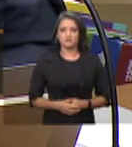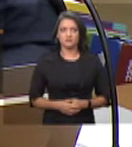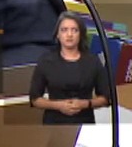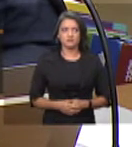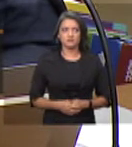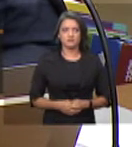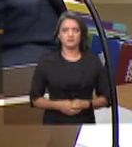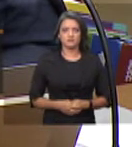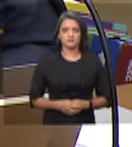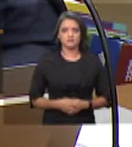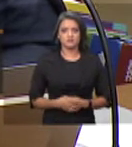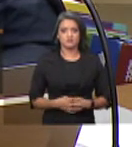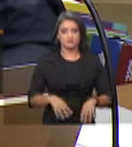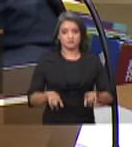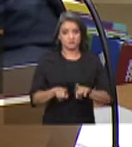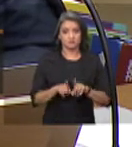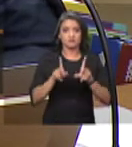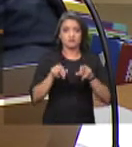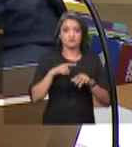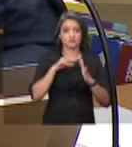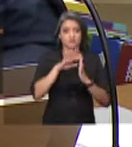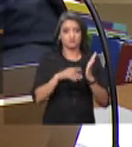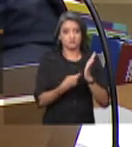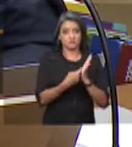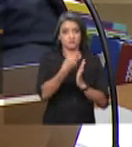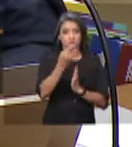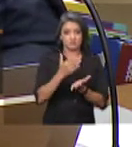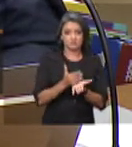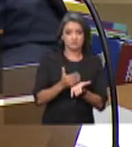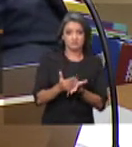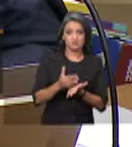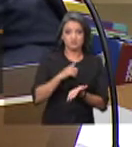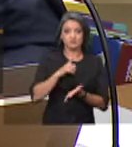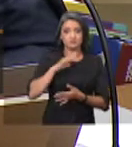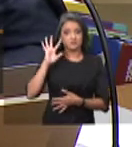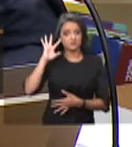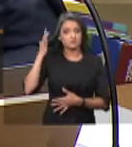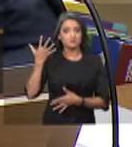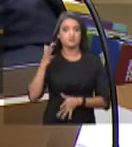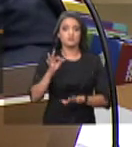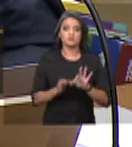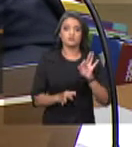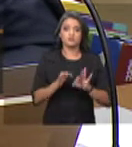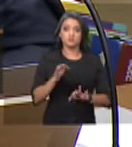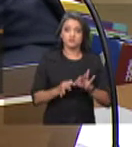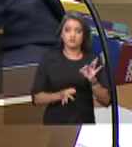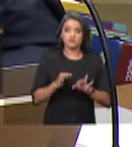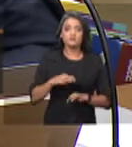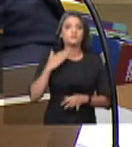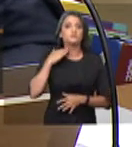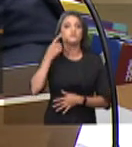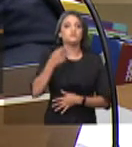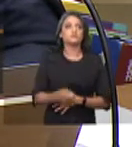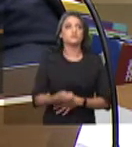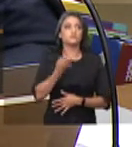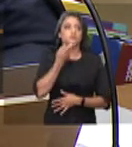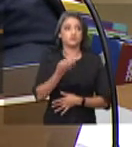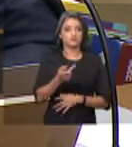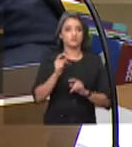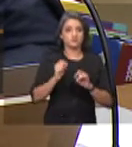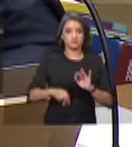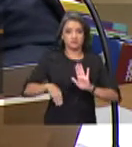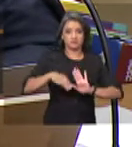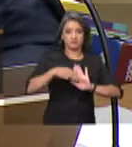também conforme consta da petição inicial decisão judicial na qual o juiz informou que a medida